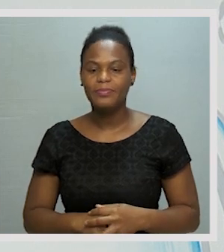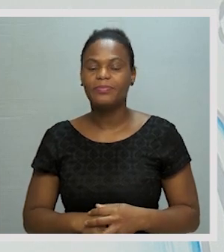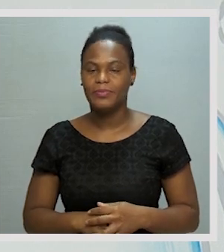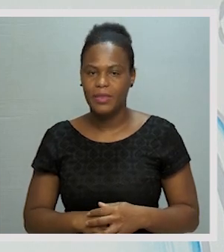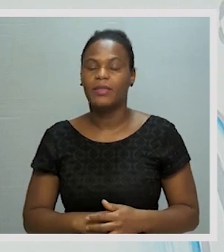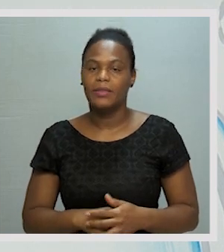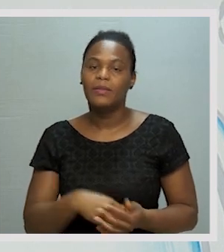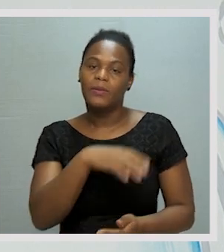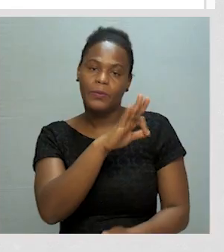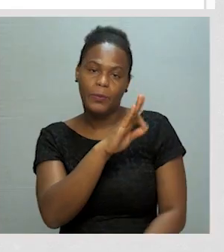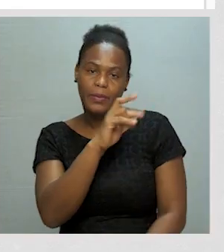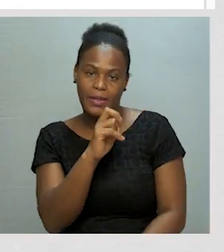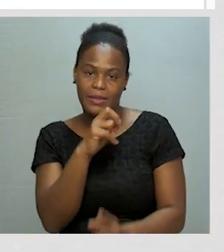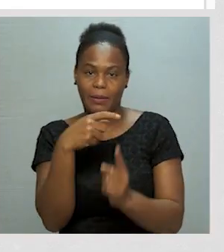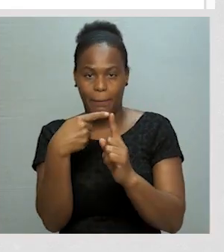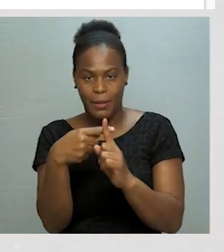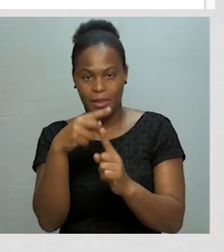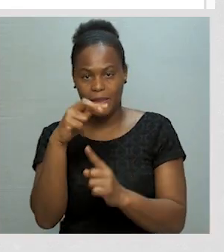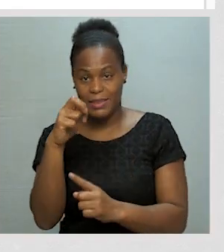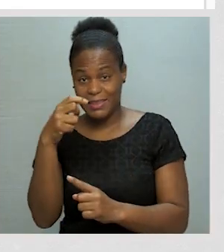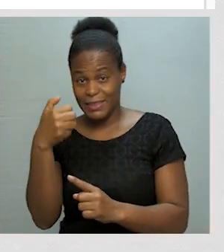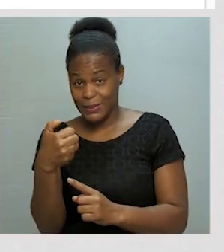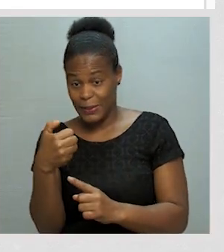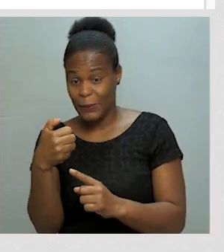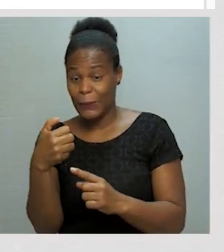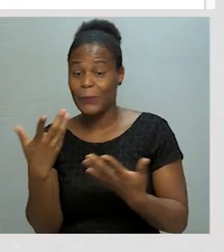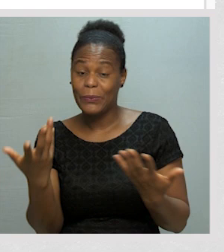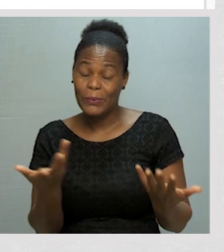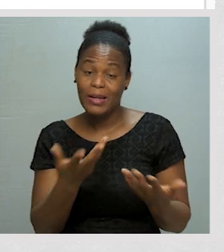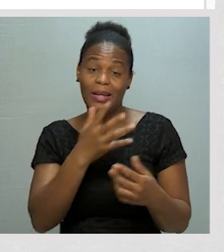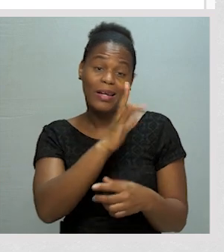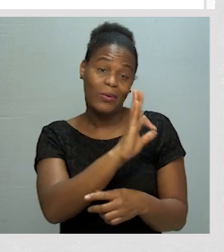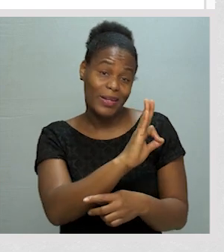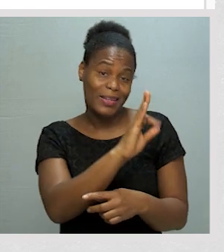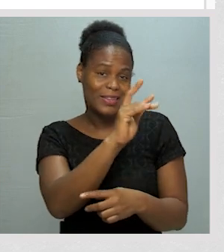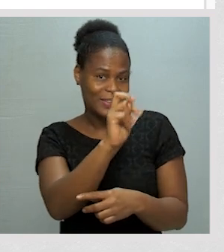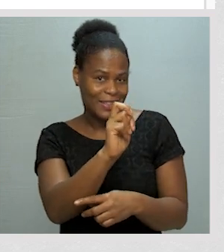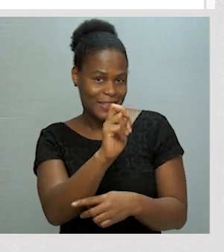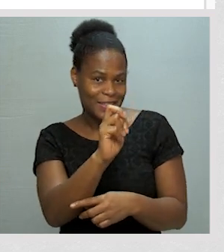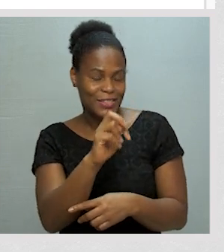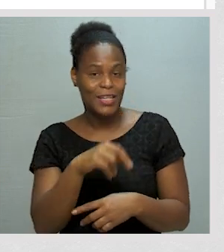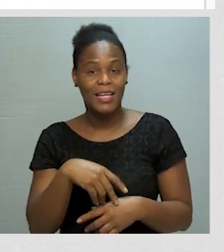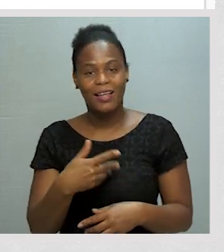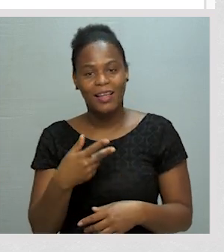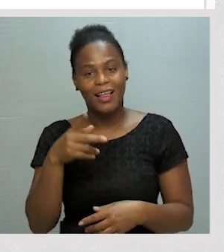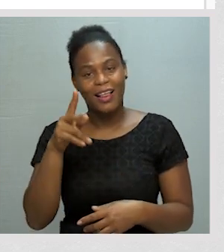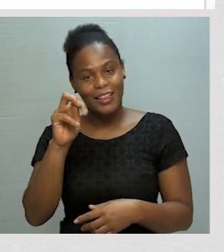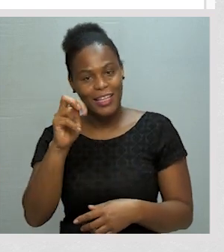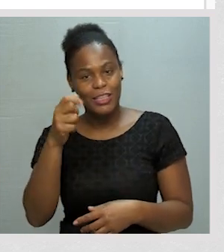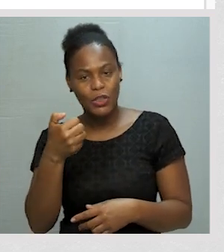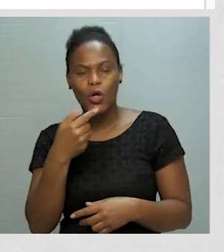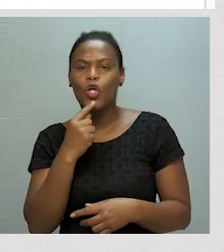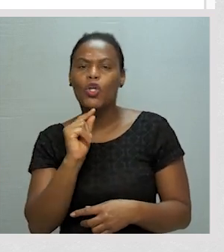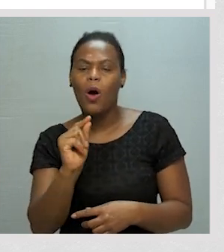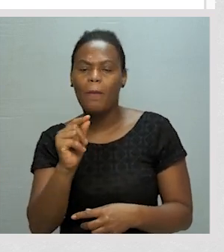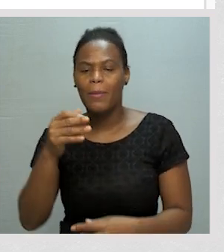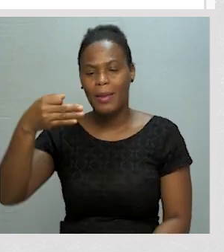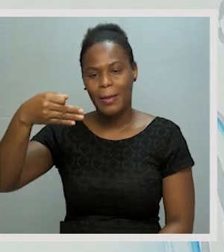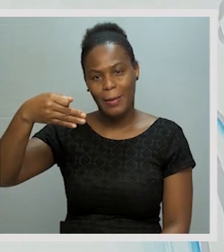E também vamos aproveitar para revermos o quê? Para fazer a revisão dos termos da